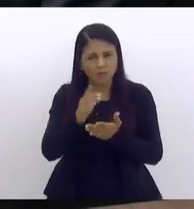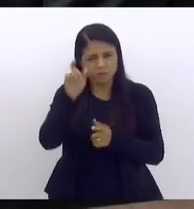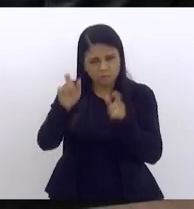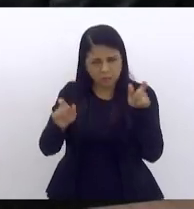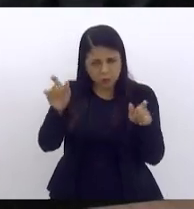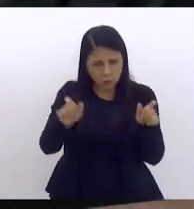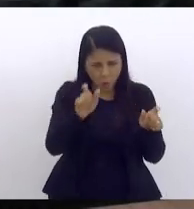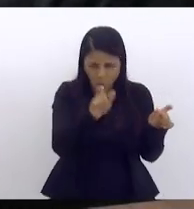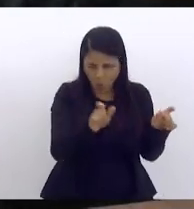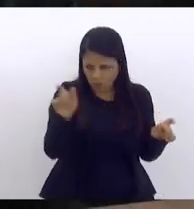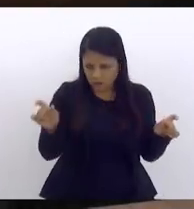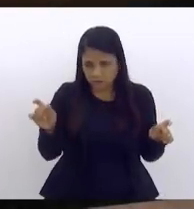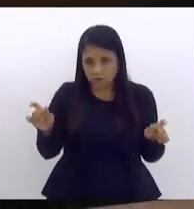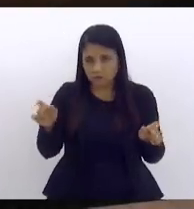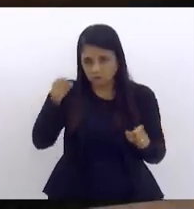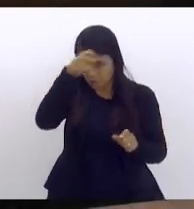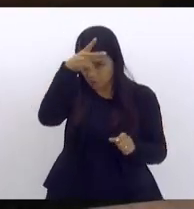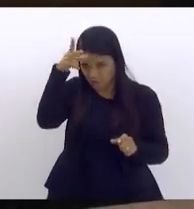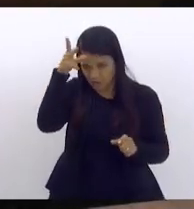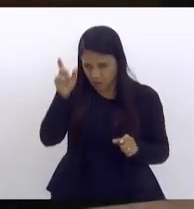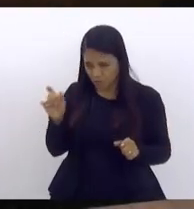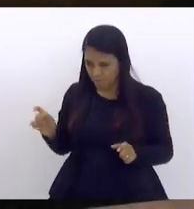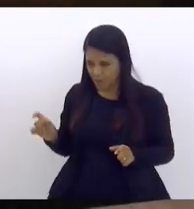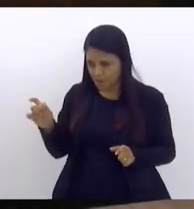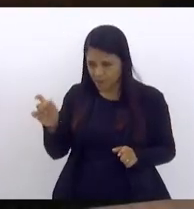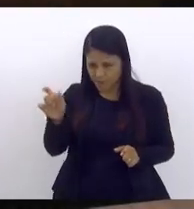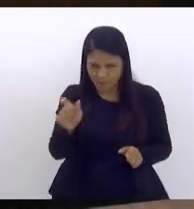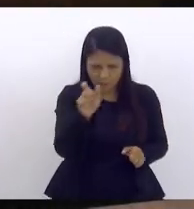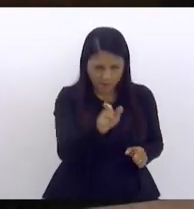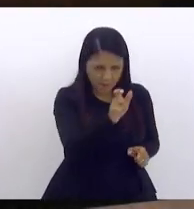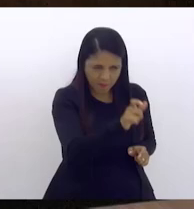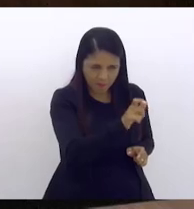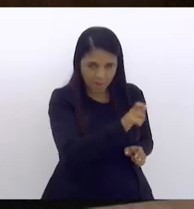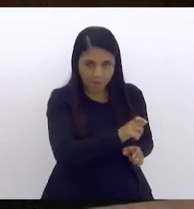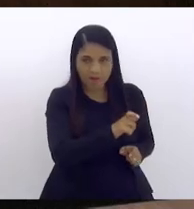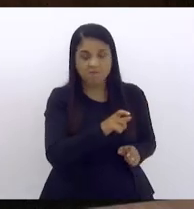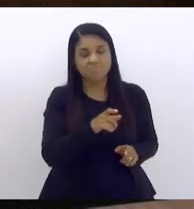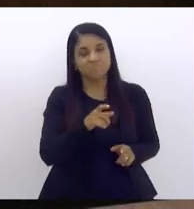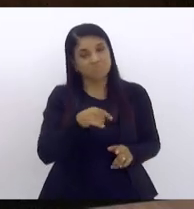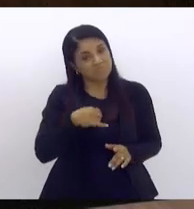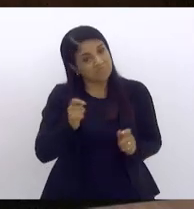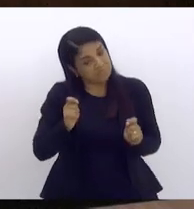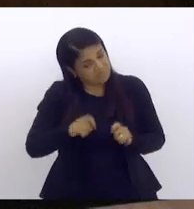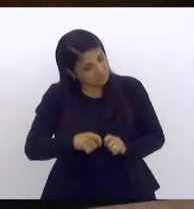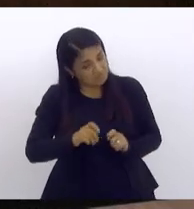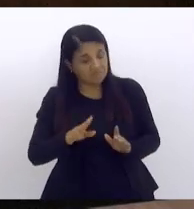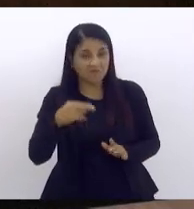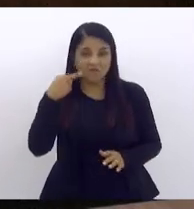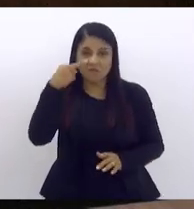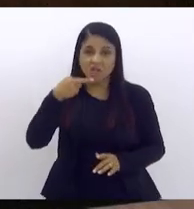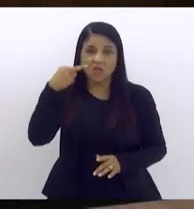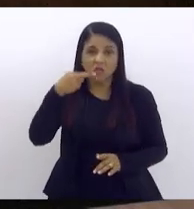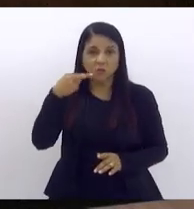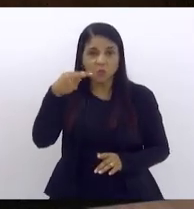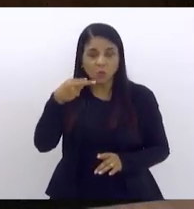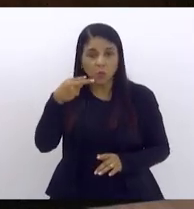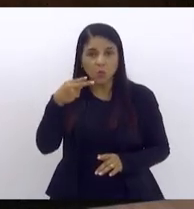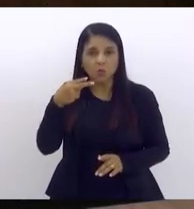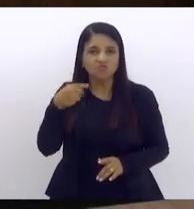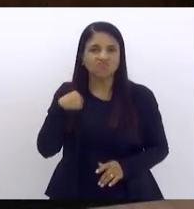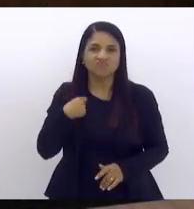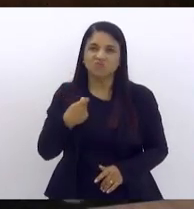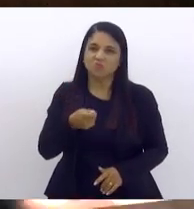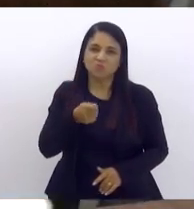ao redor dele, inclusive, possivelmente, vereadores, que não tiveram a